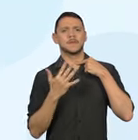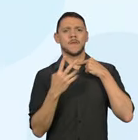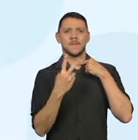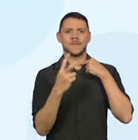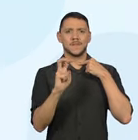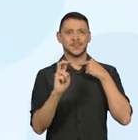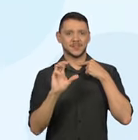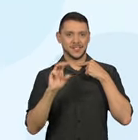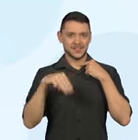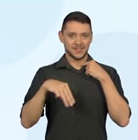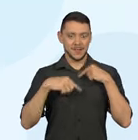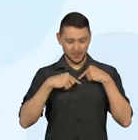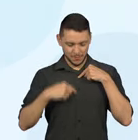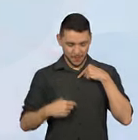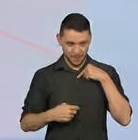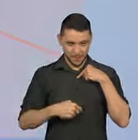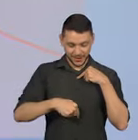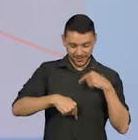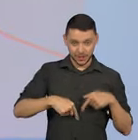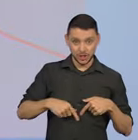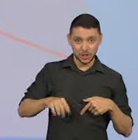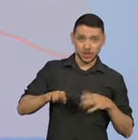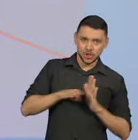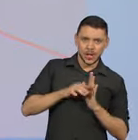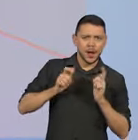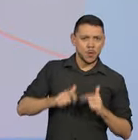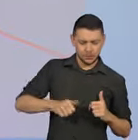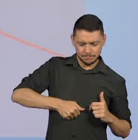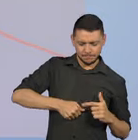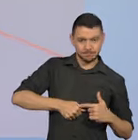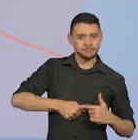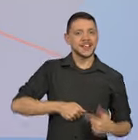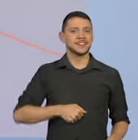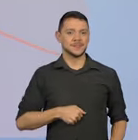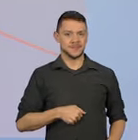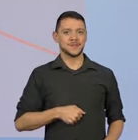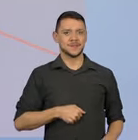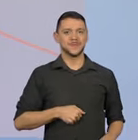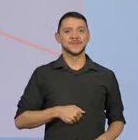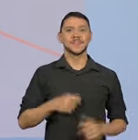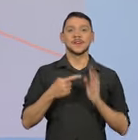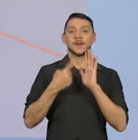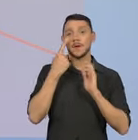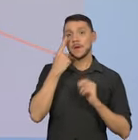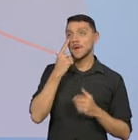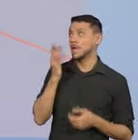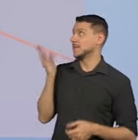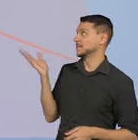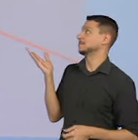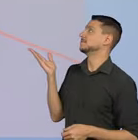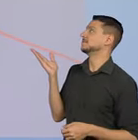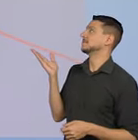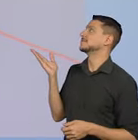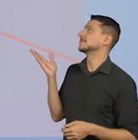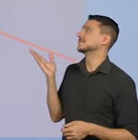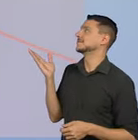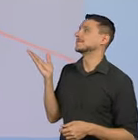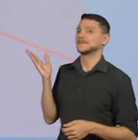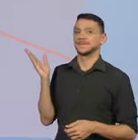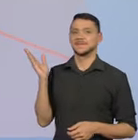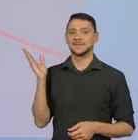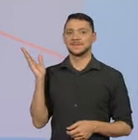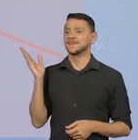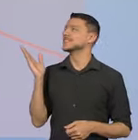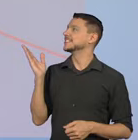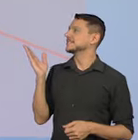o estômago, tá bem? Deixa eu mostrar passo a passo. Beleza, oráculo, valeu? Deixa eu tomar minha